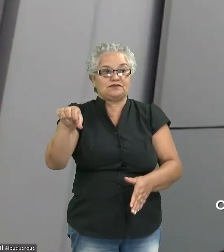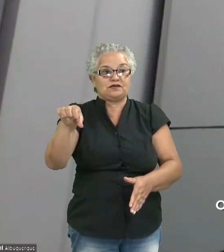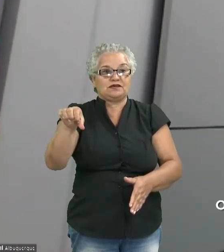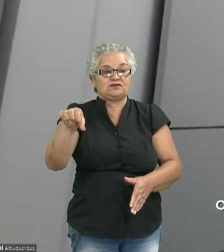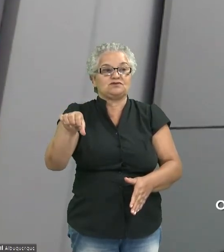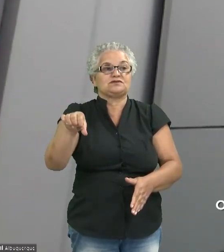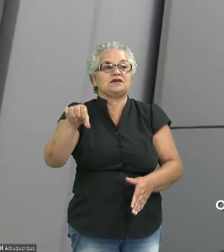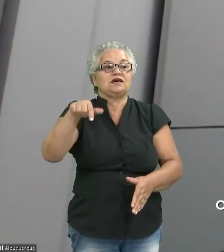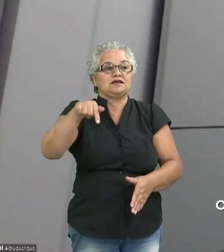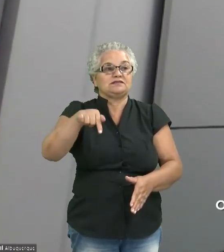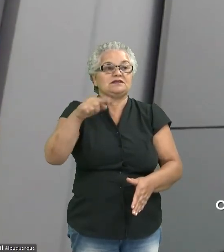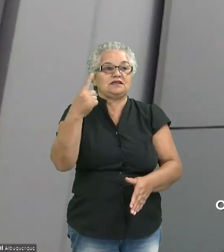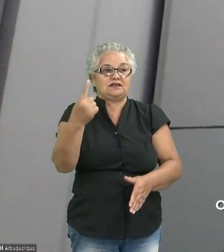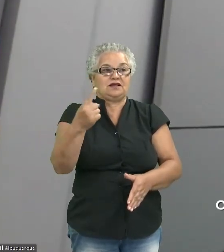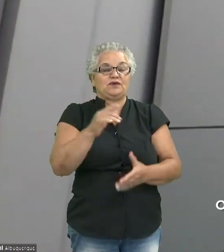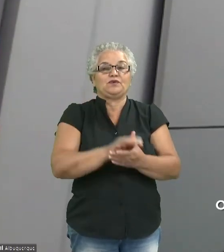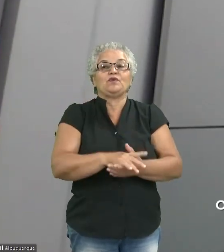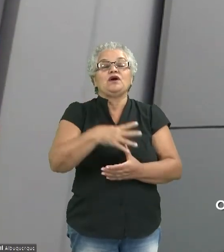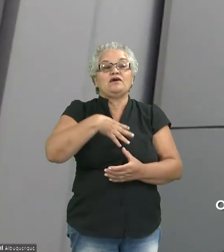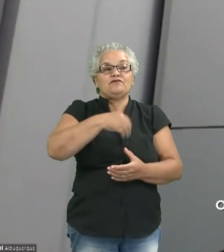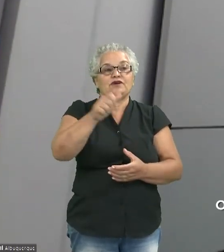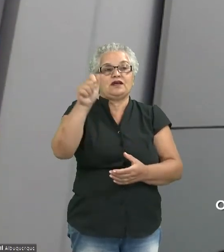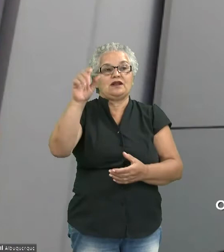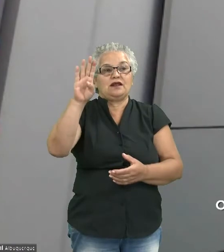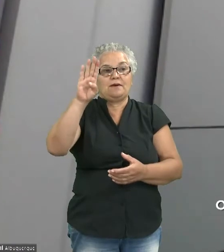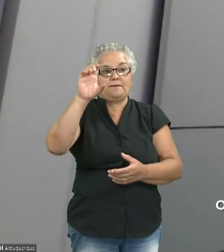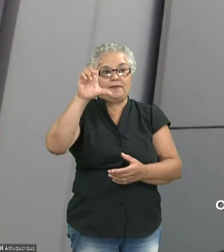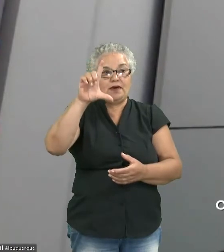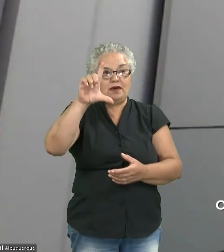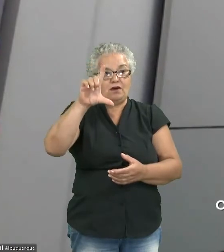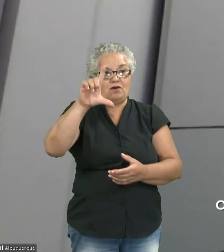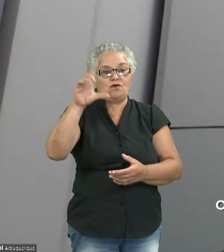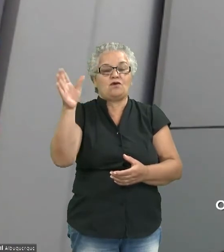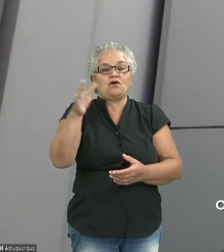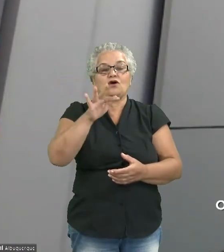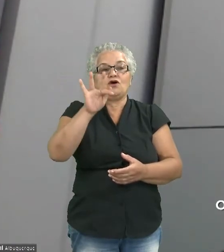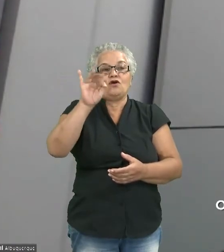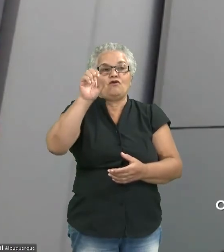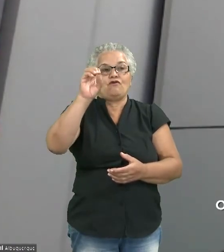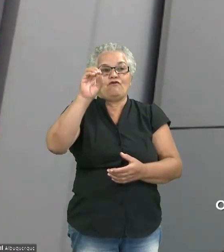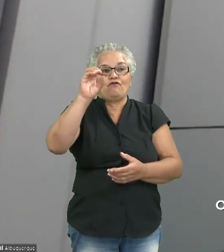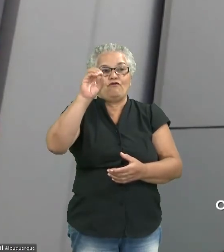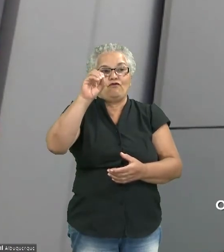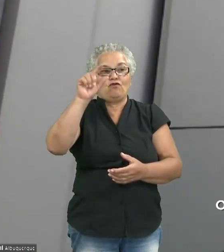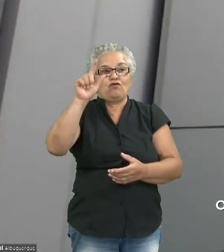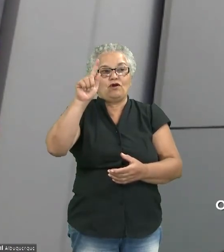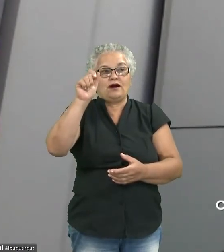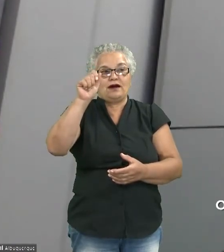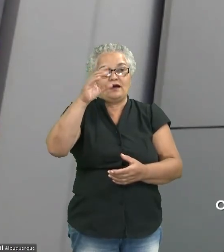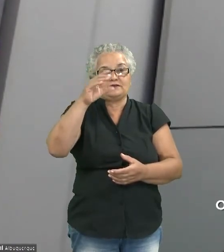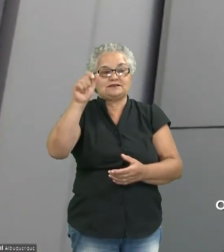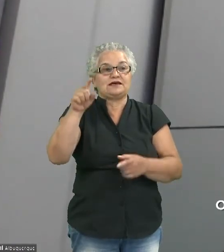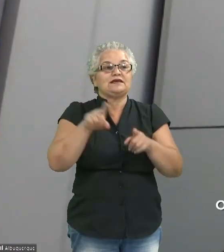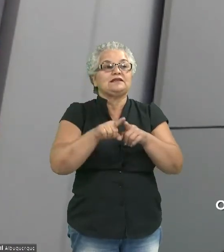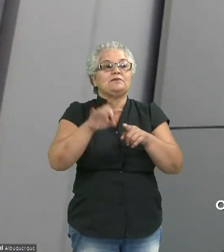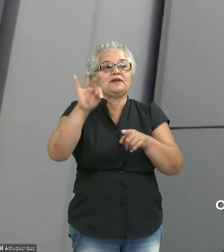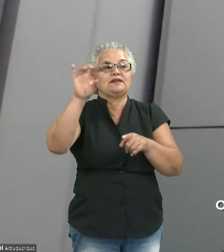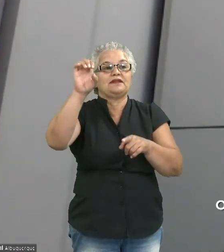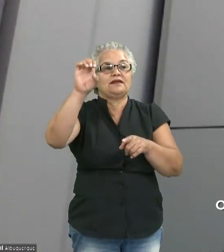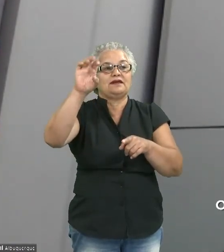Filha de Isabel Fogaça de Oliveira e de Teresinha Ferreira de Oliveira,